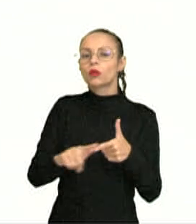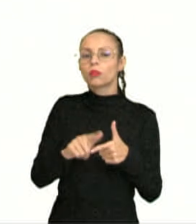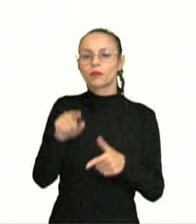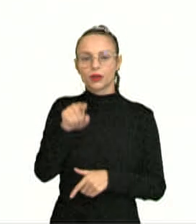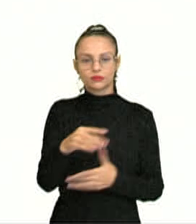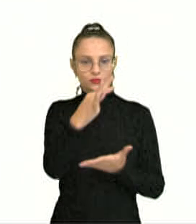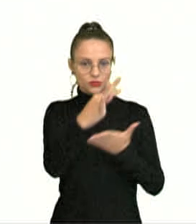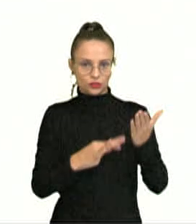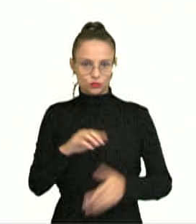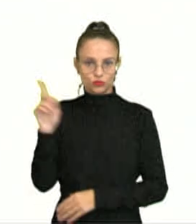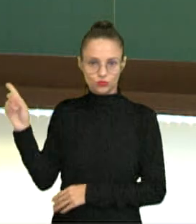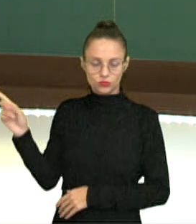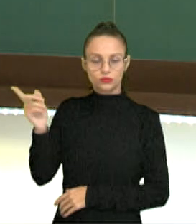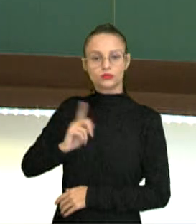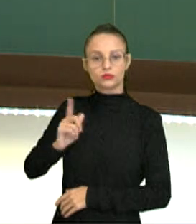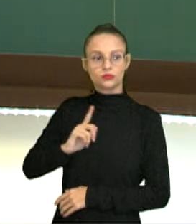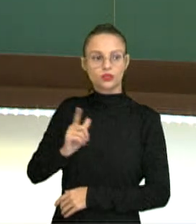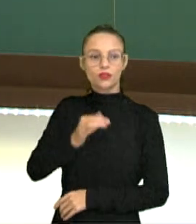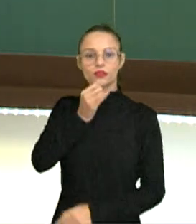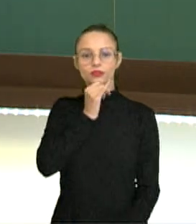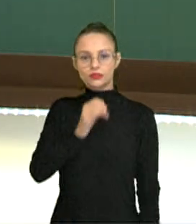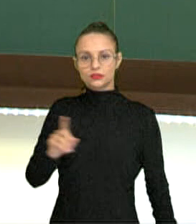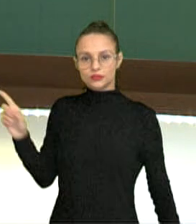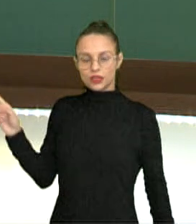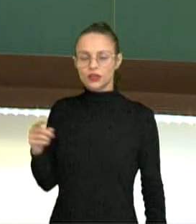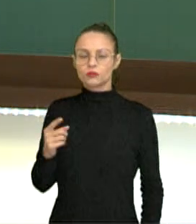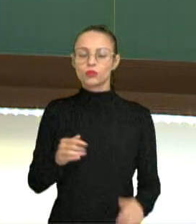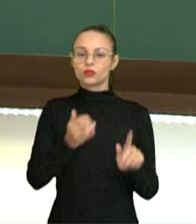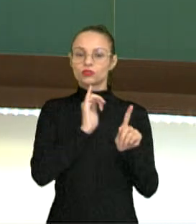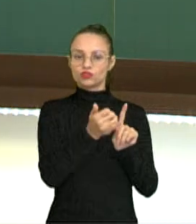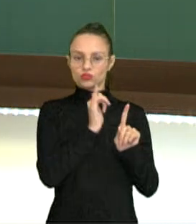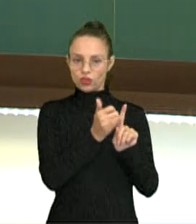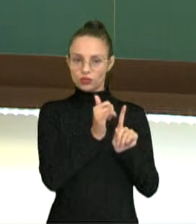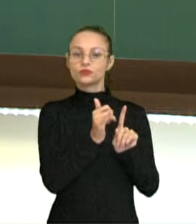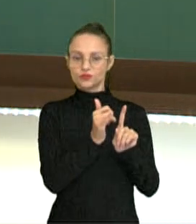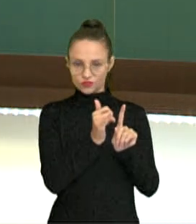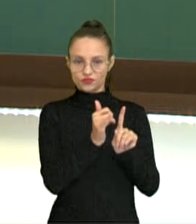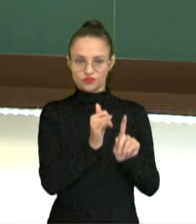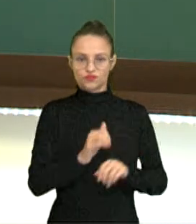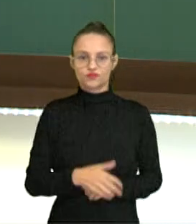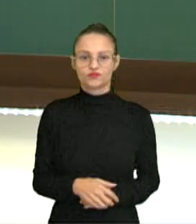no texto, nós temos o exemplo do discurso direto.